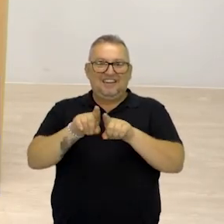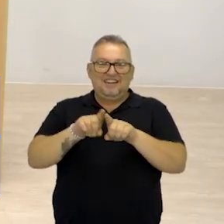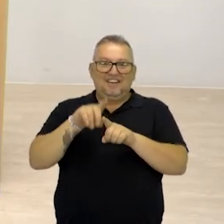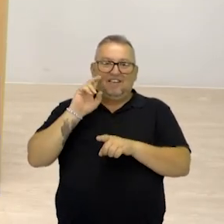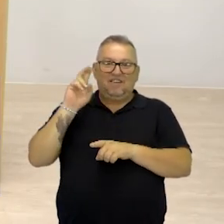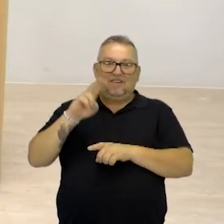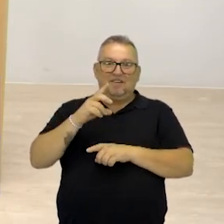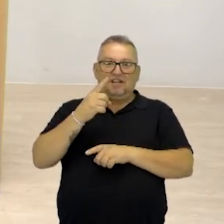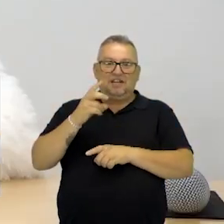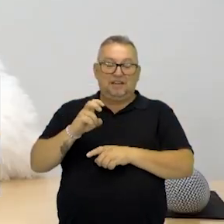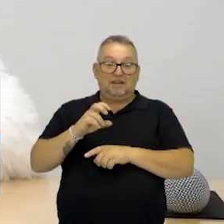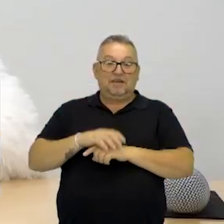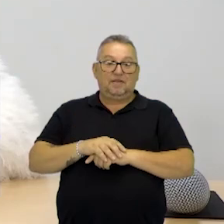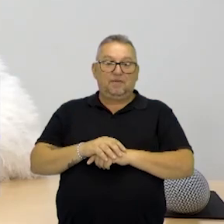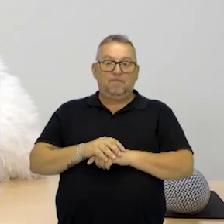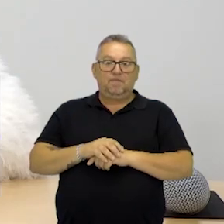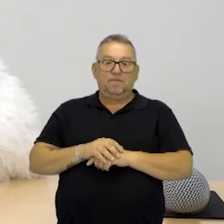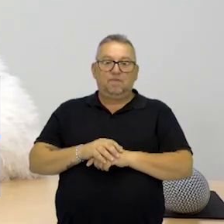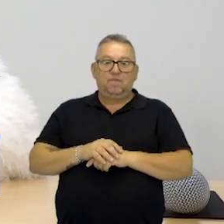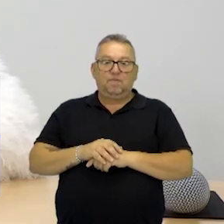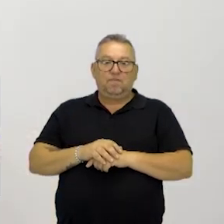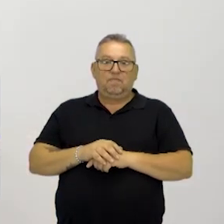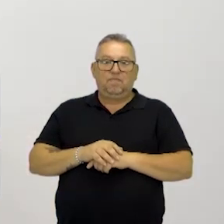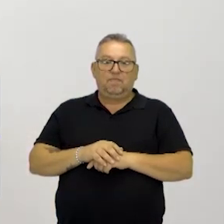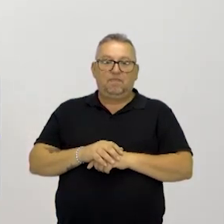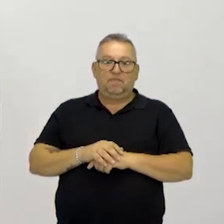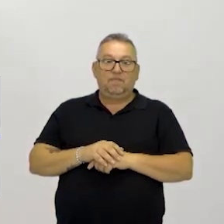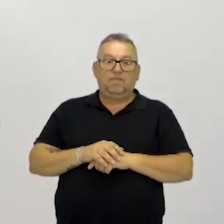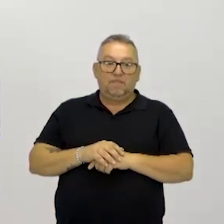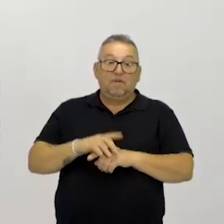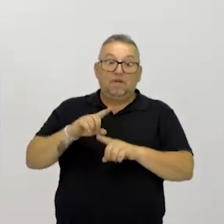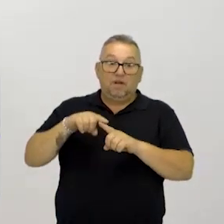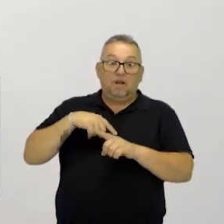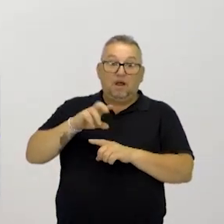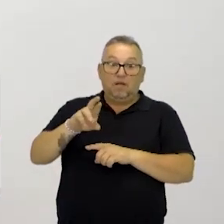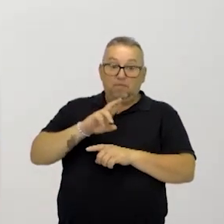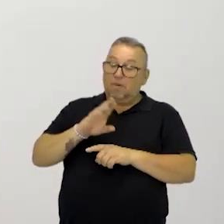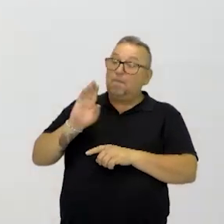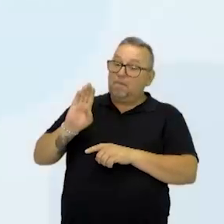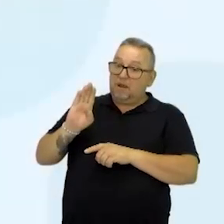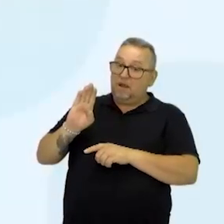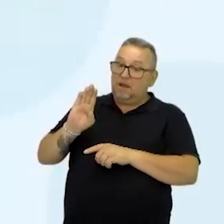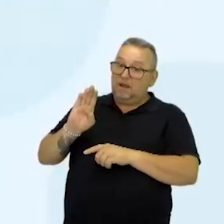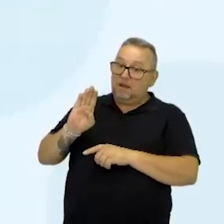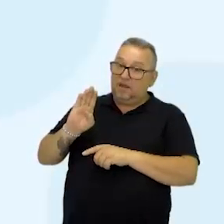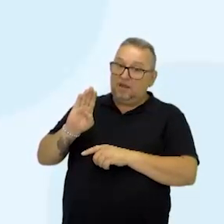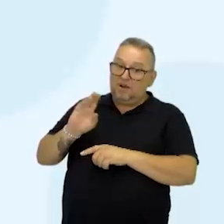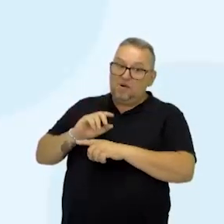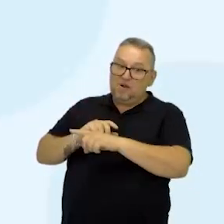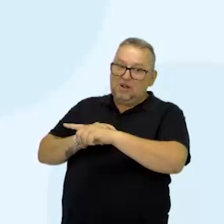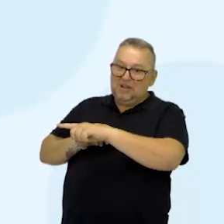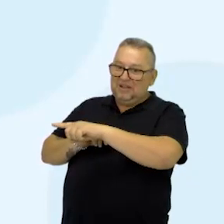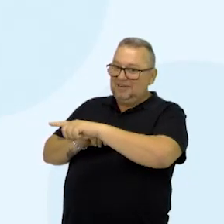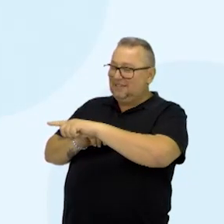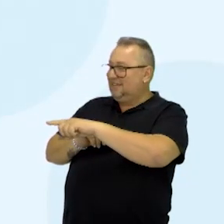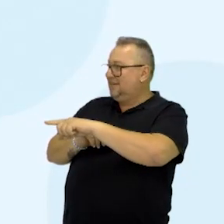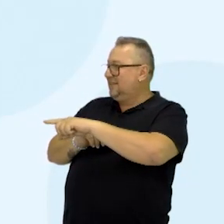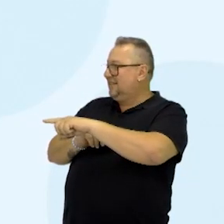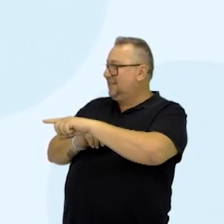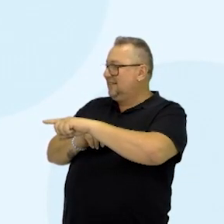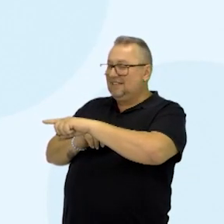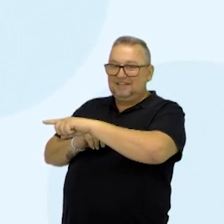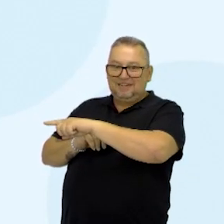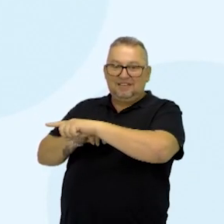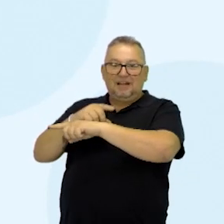com 15%. E aí, Tony? Muito bom. Então, é o paralelogramo, né? Subindo a resposta aí, gente, ó. Nós temos o desenho de